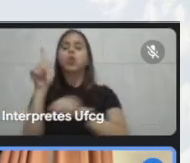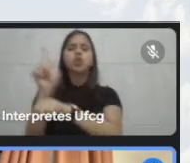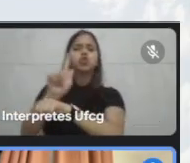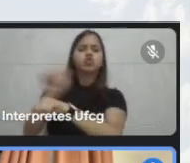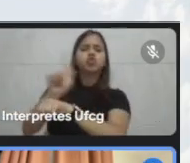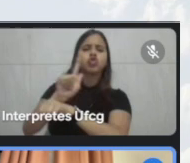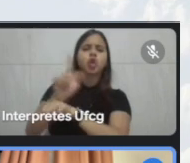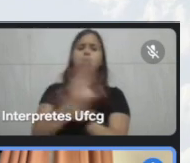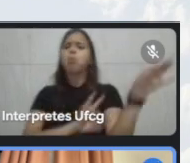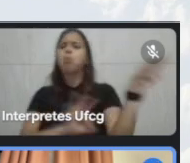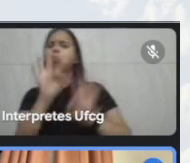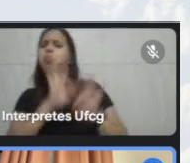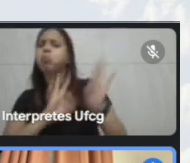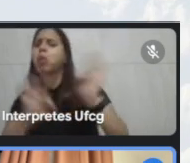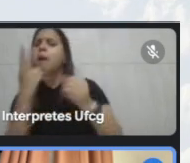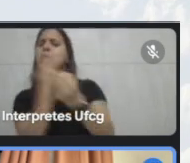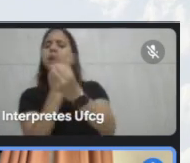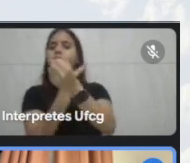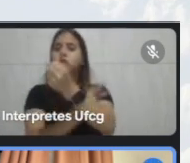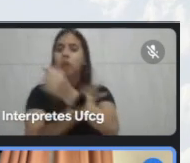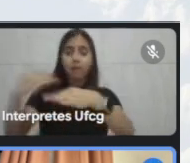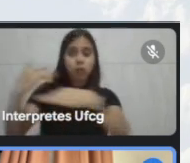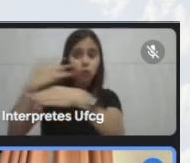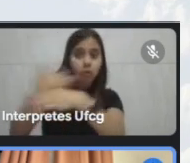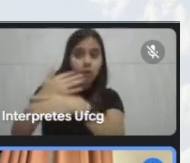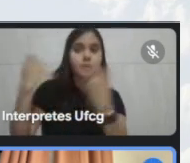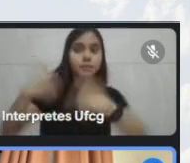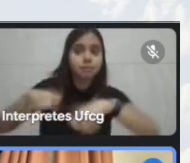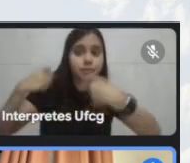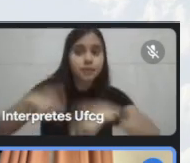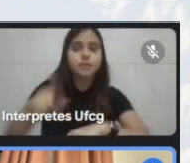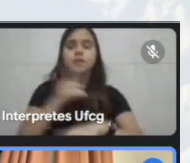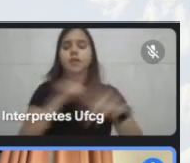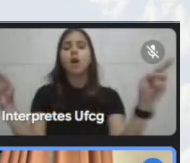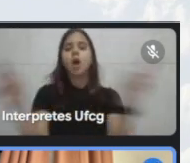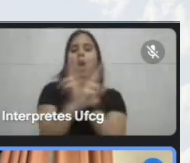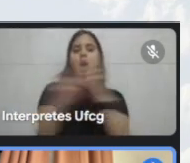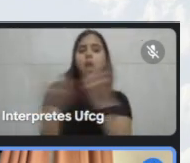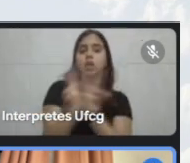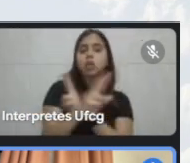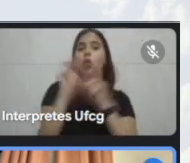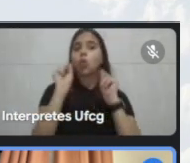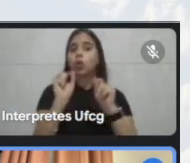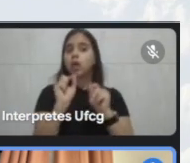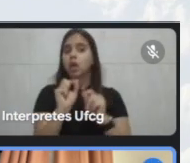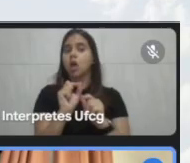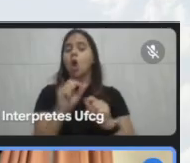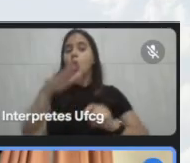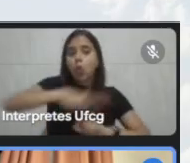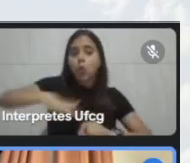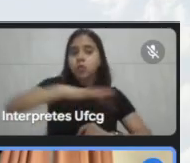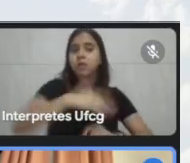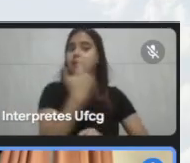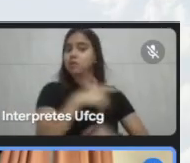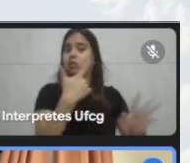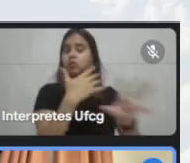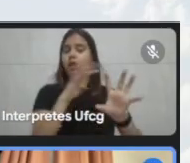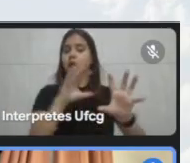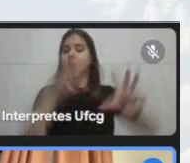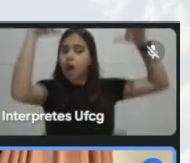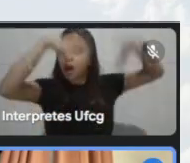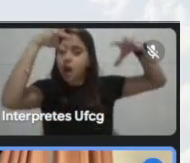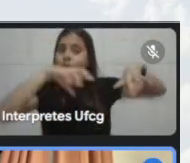consiga ter um planejamento urbano que converse com os dois extremos. Então, não adianta só investir na parte